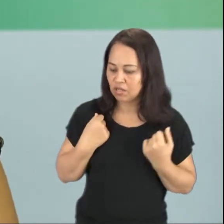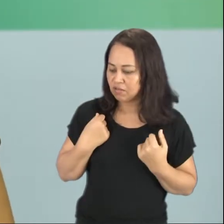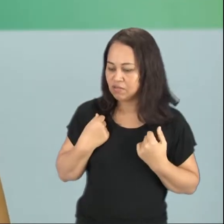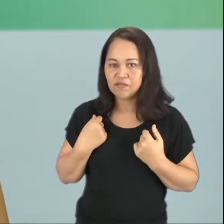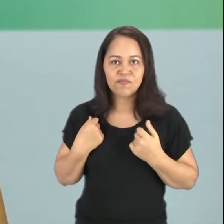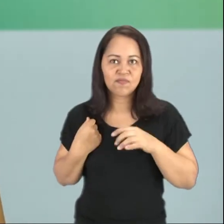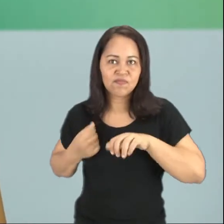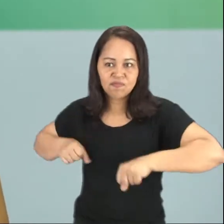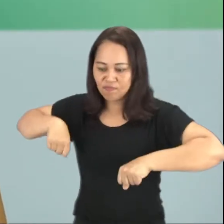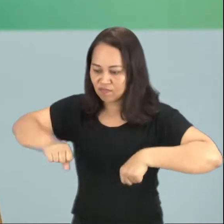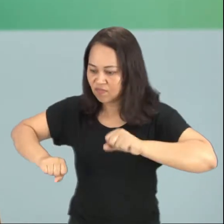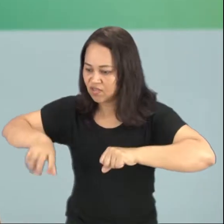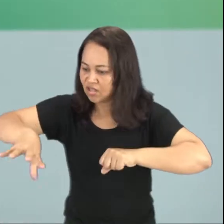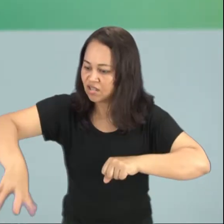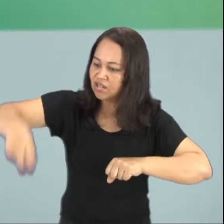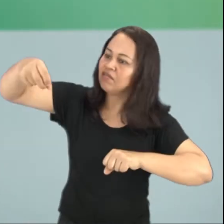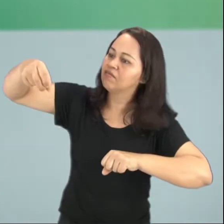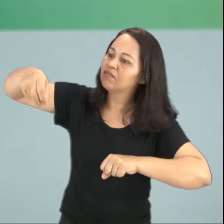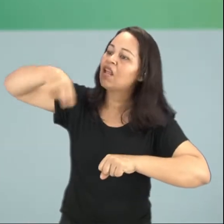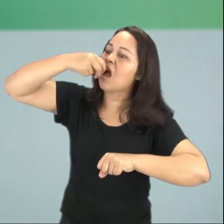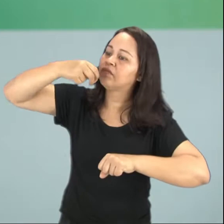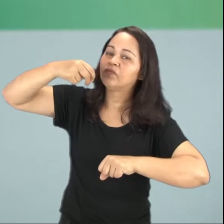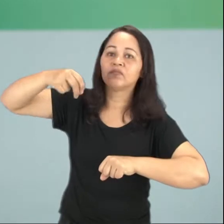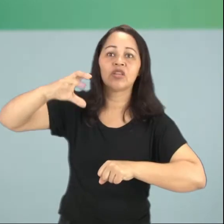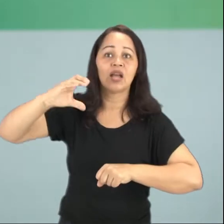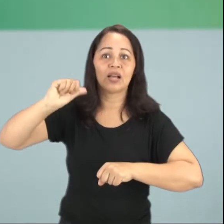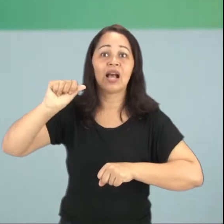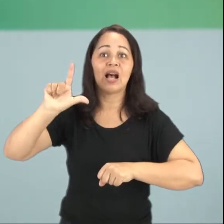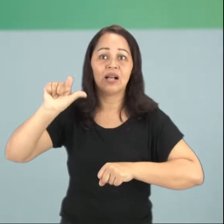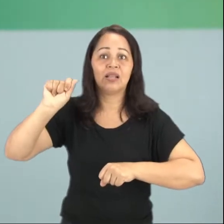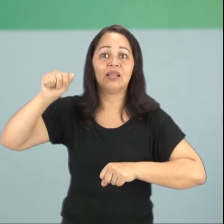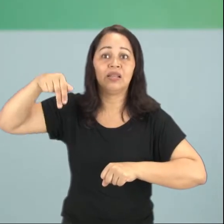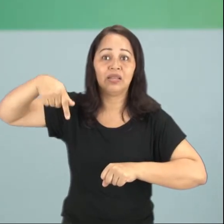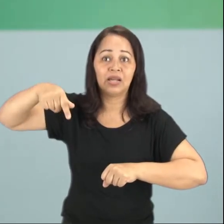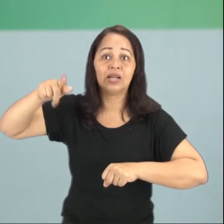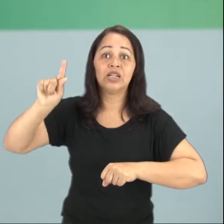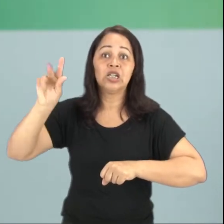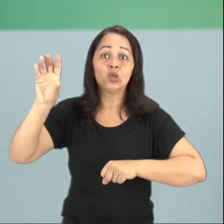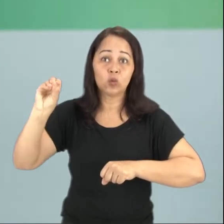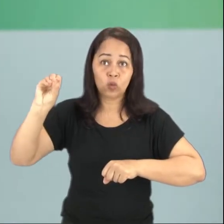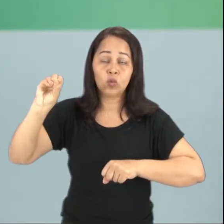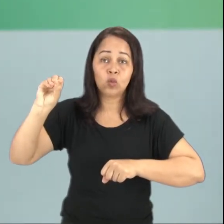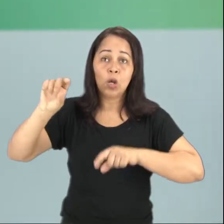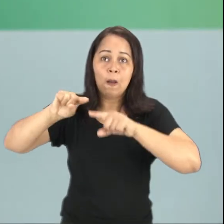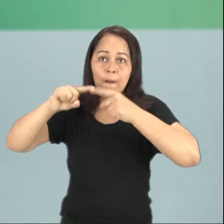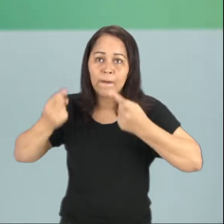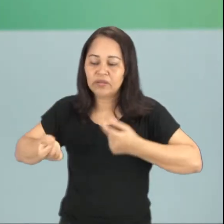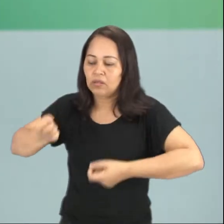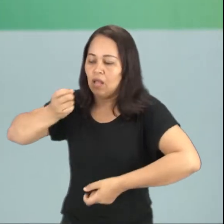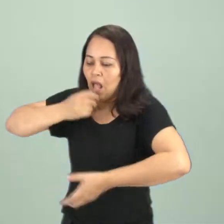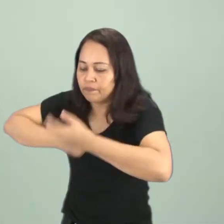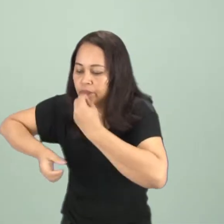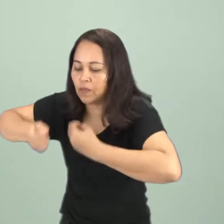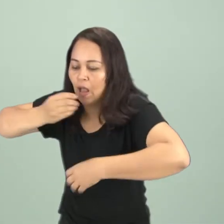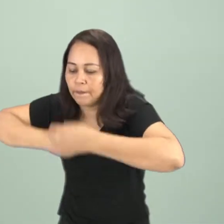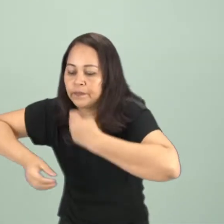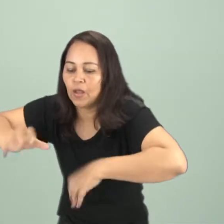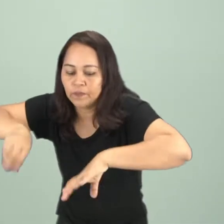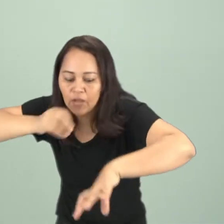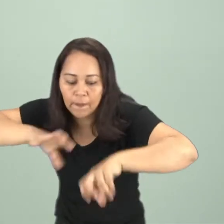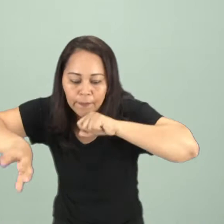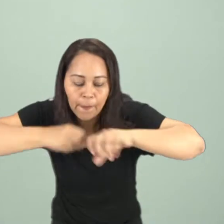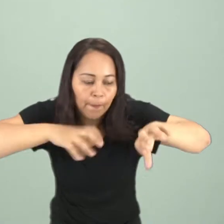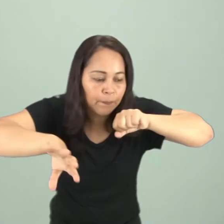suas famosas presas, que era o rato, e começaram a alimentar-se desses calangos. Acontece que com a ingestão alta desses calangos, mais ou menos 6 cada